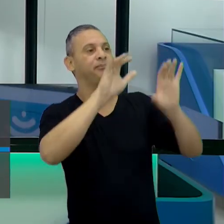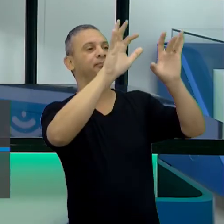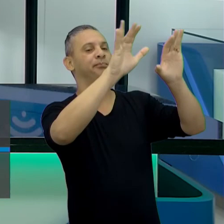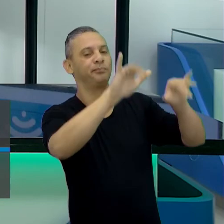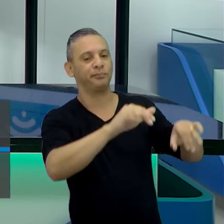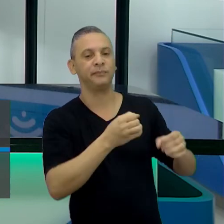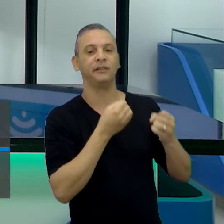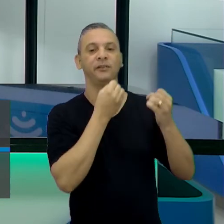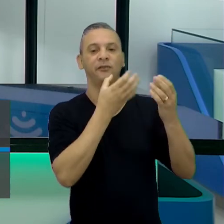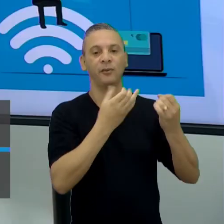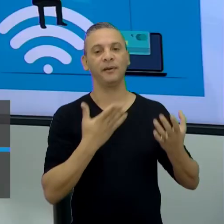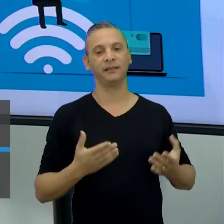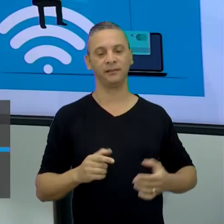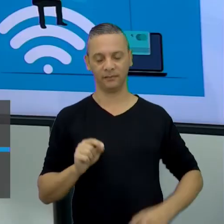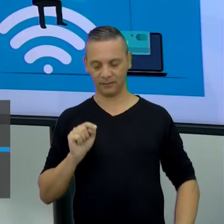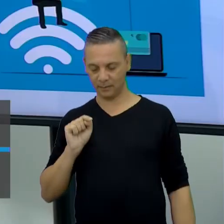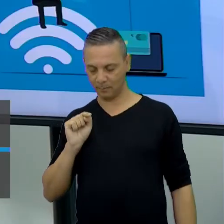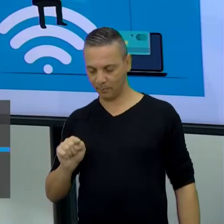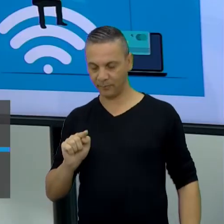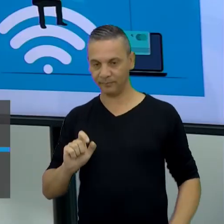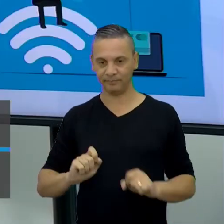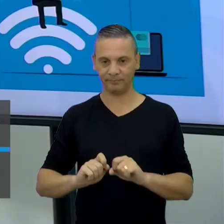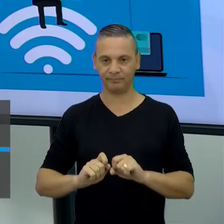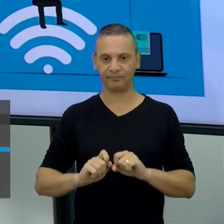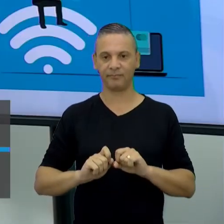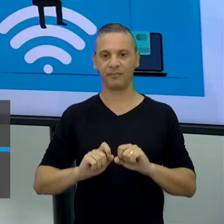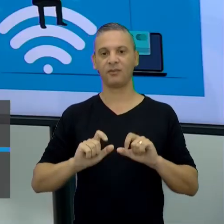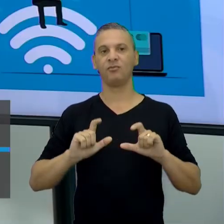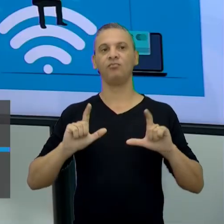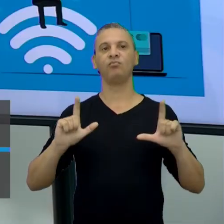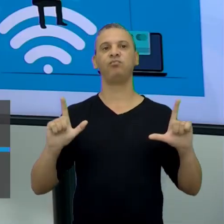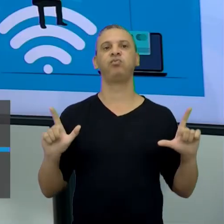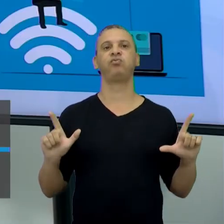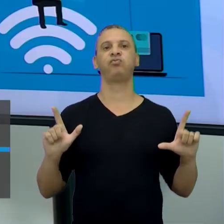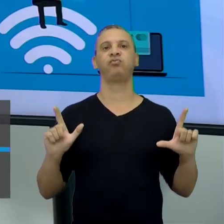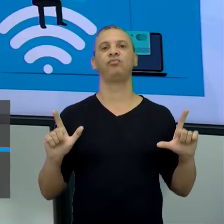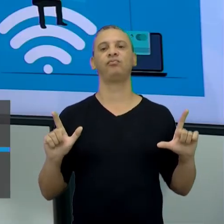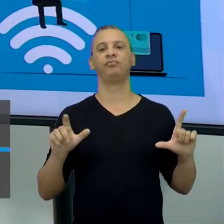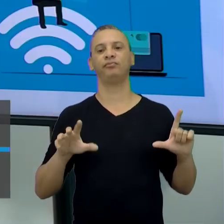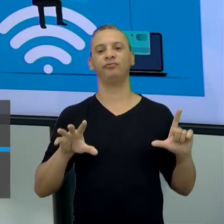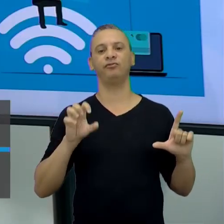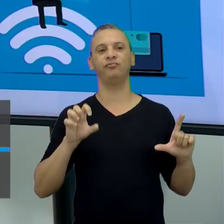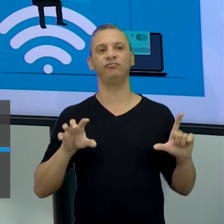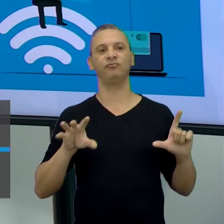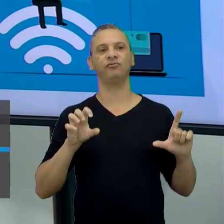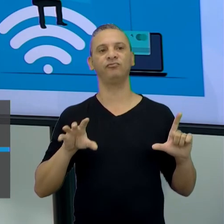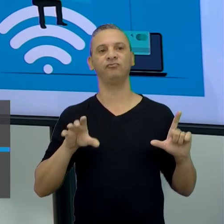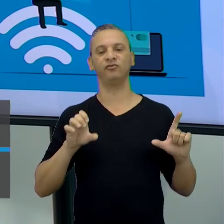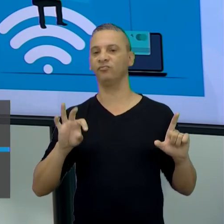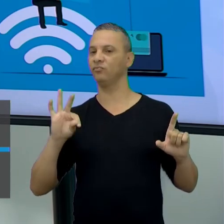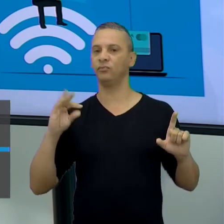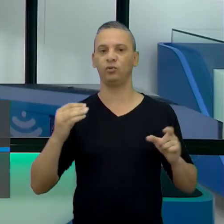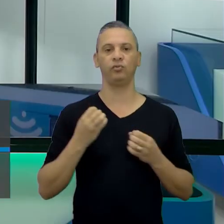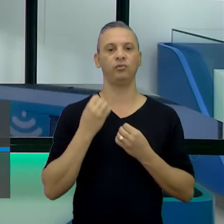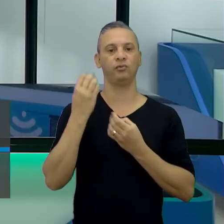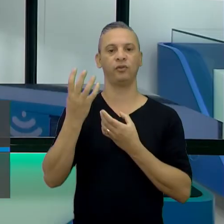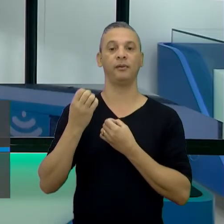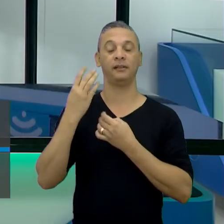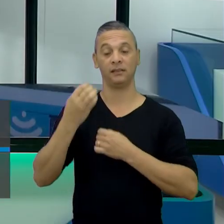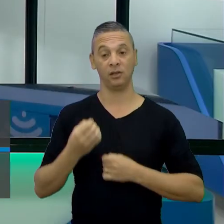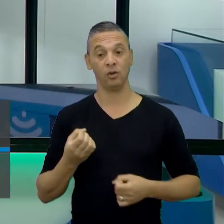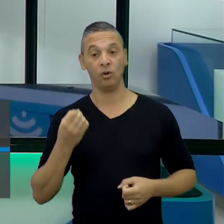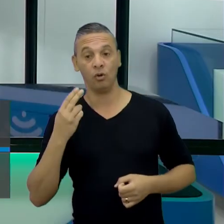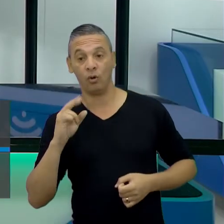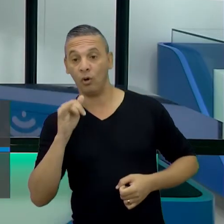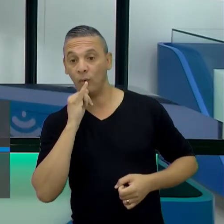aqui. Ou então, basta clicar aqui, o seu celular cheio de informações. O phishing é isso. Ou então, pior ainda, a gente